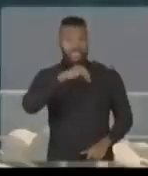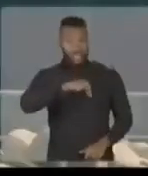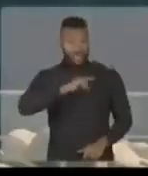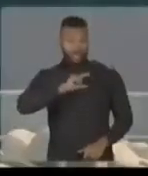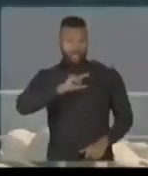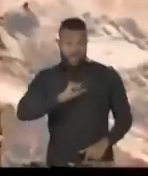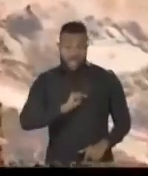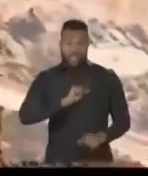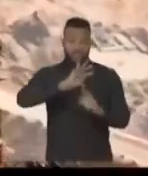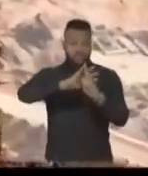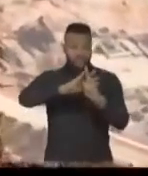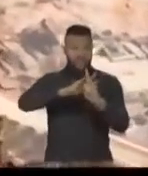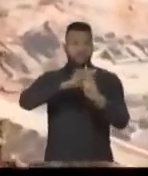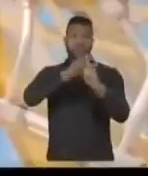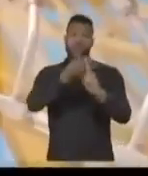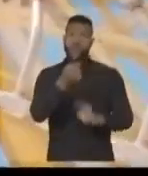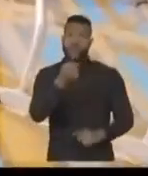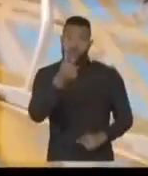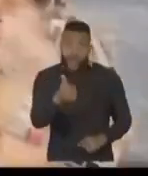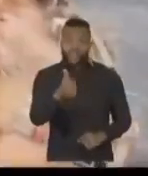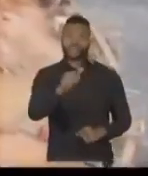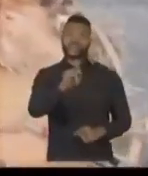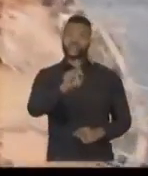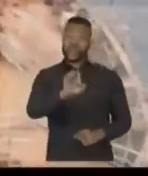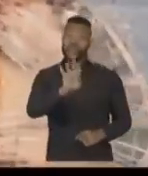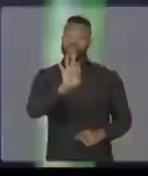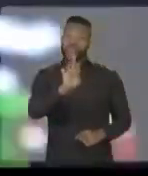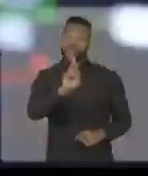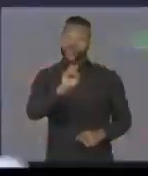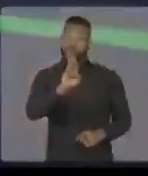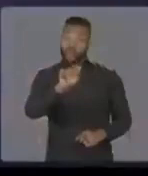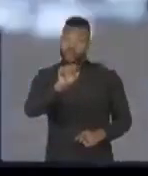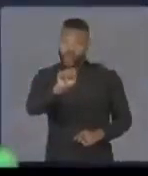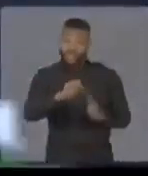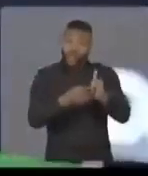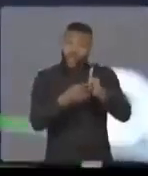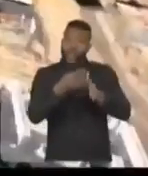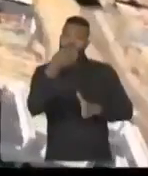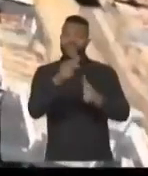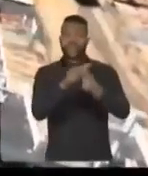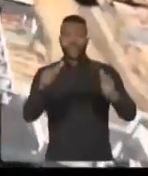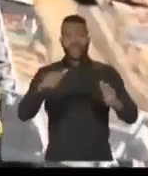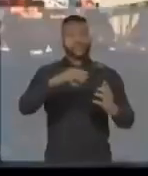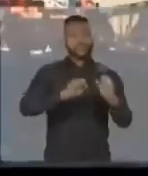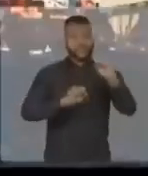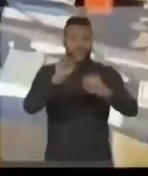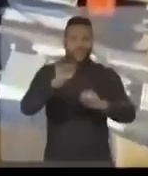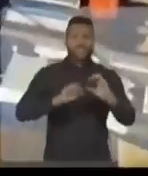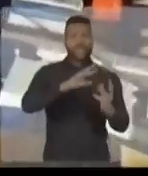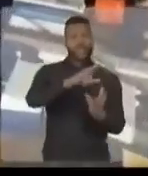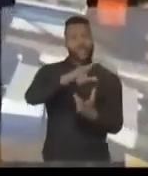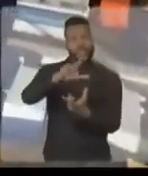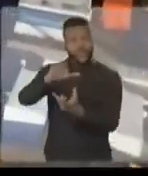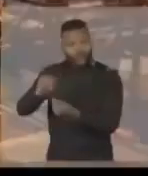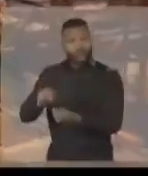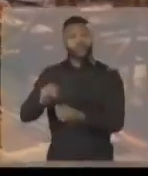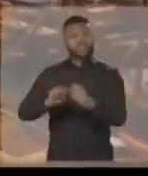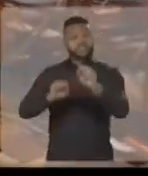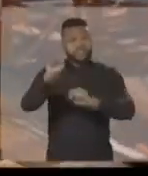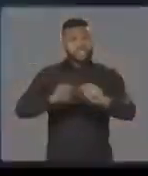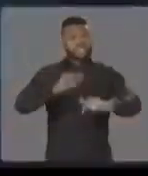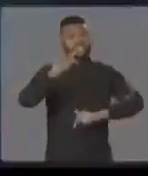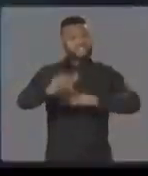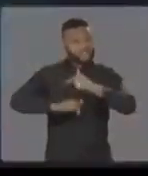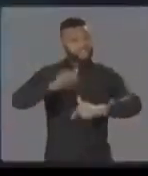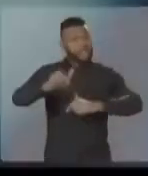salário mínimo praticamente quadruplicou. A Petrobras se tornou a 4ª maior empresa do mundo. As refinarias funcionavam